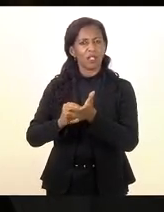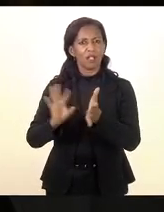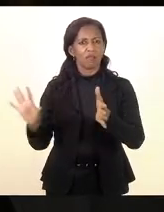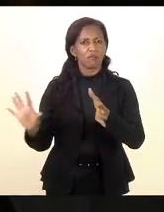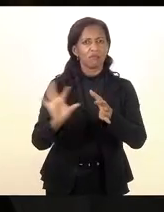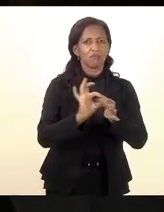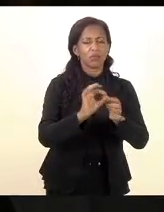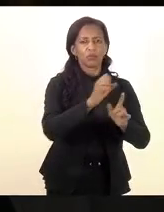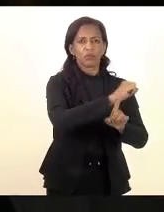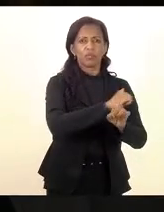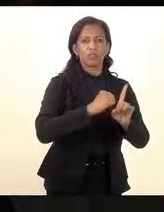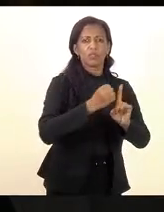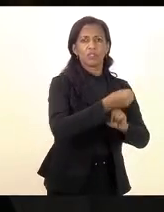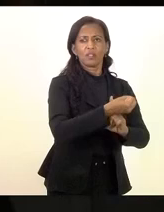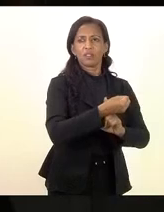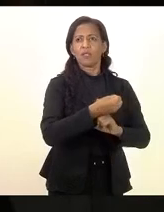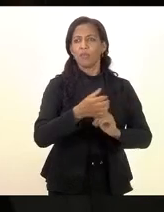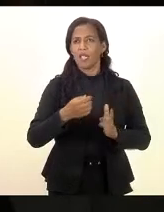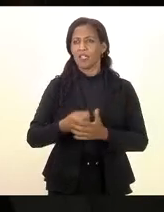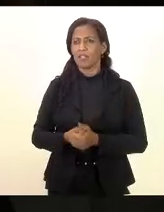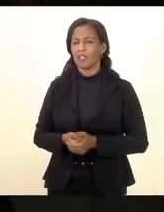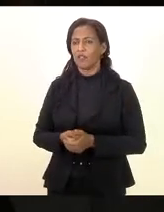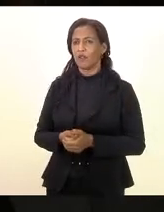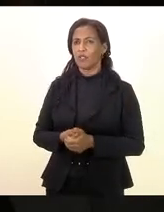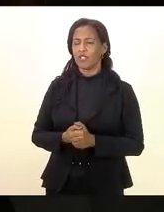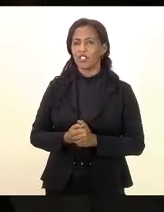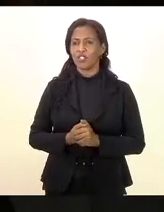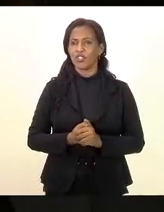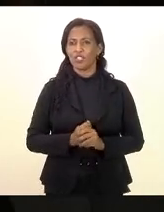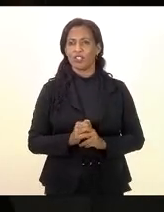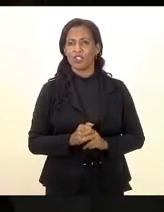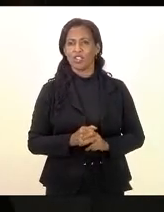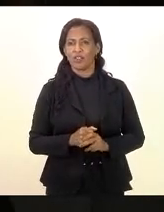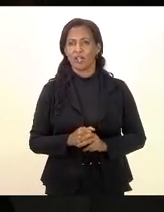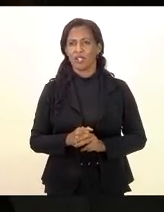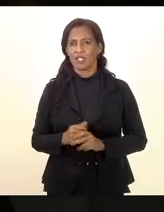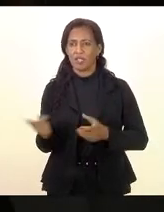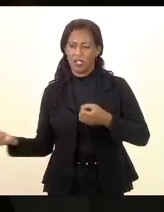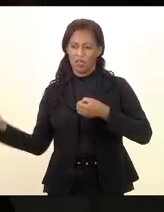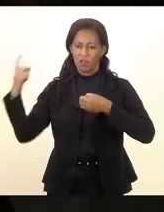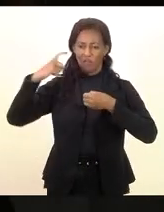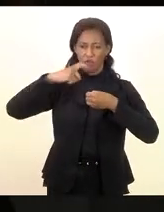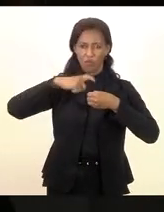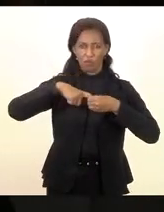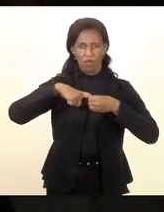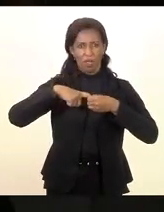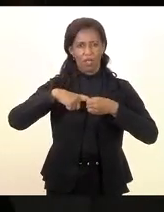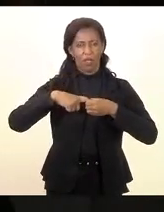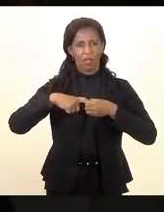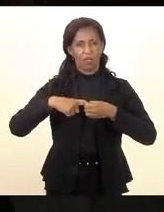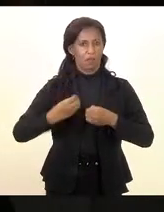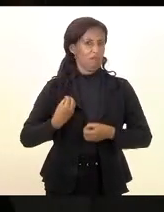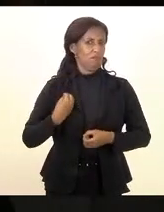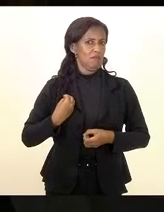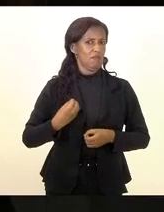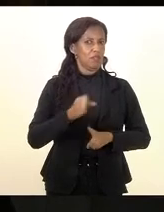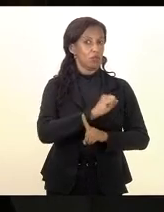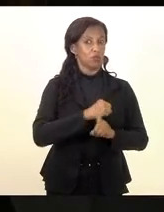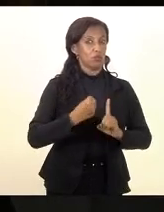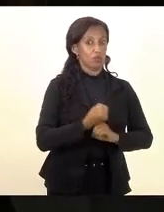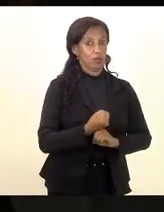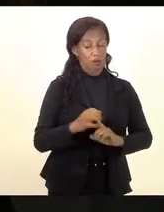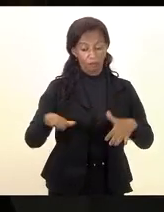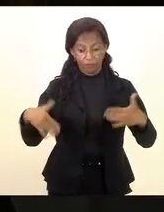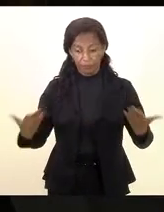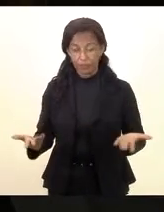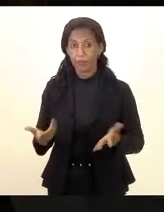cumprir as suas penas e retornarem para o tecido social e